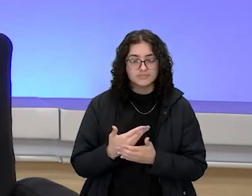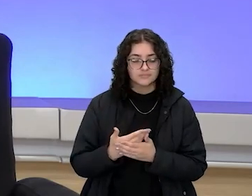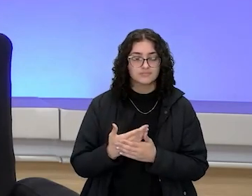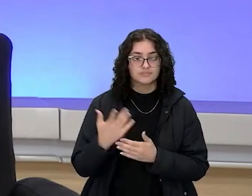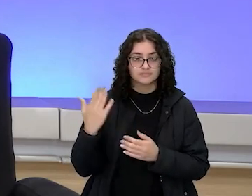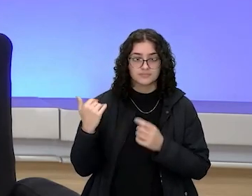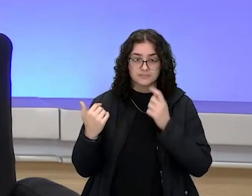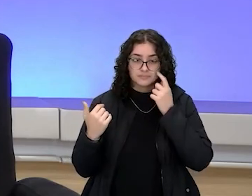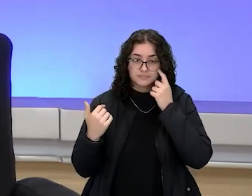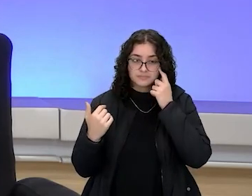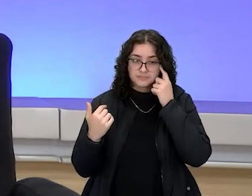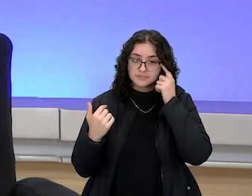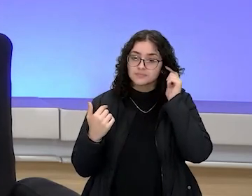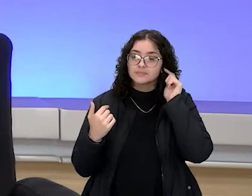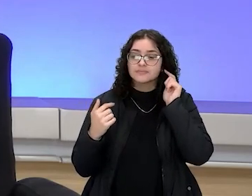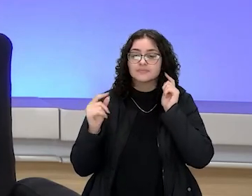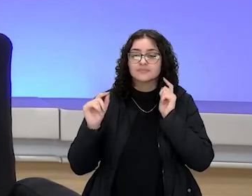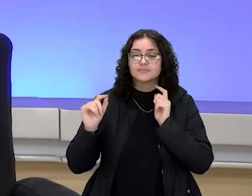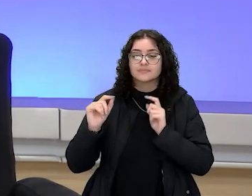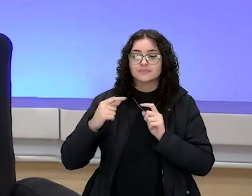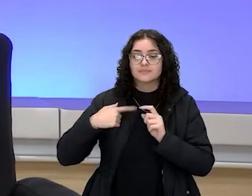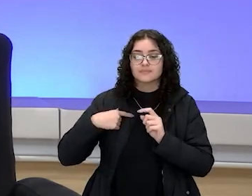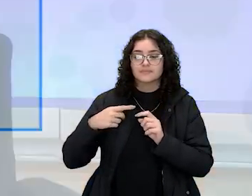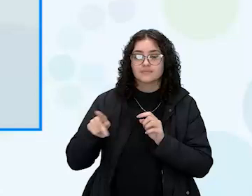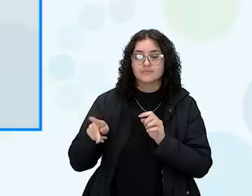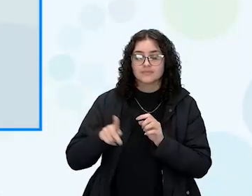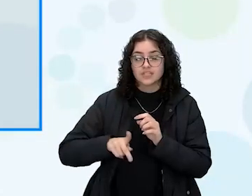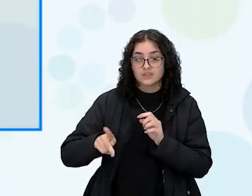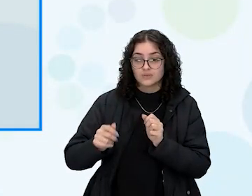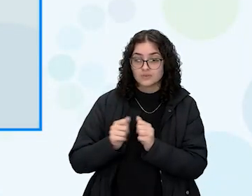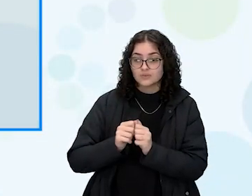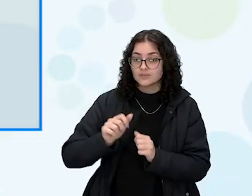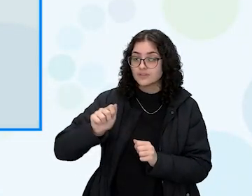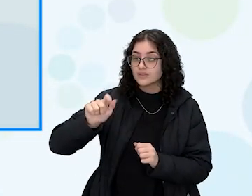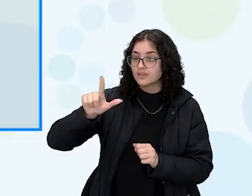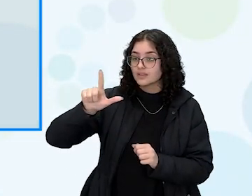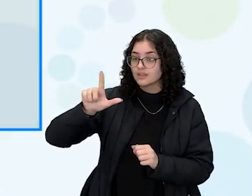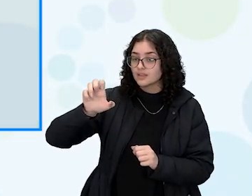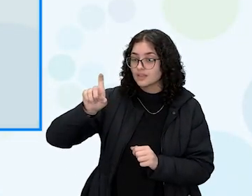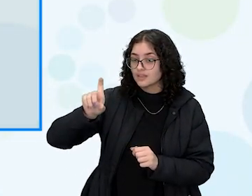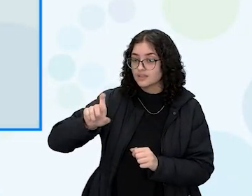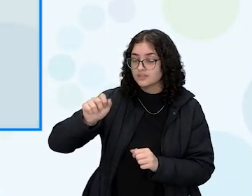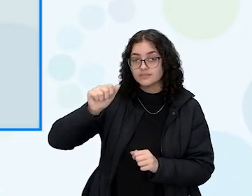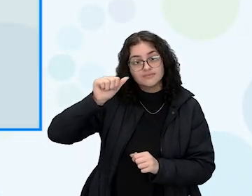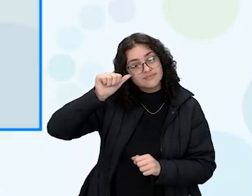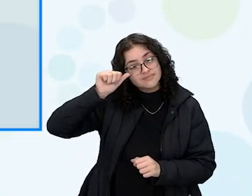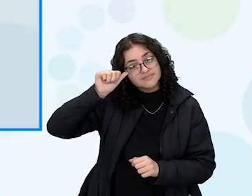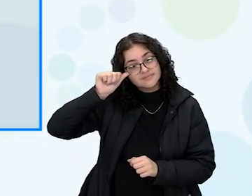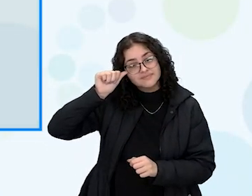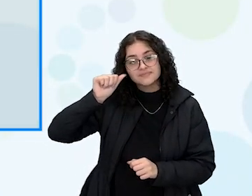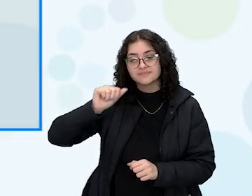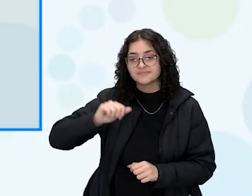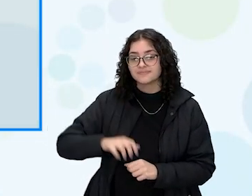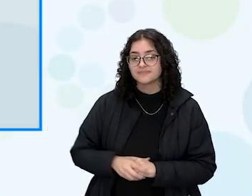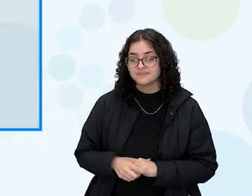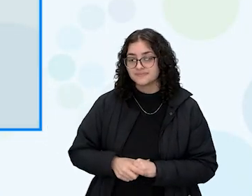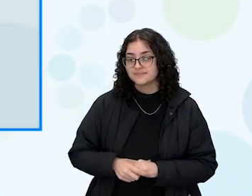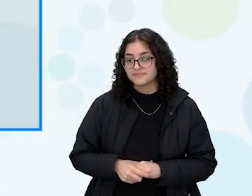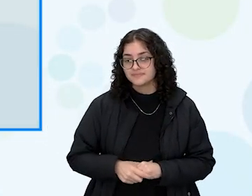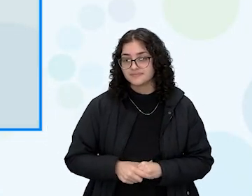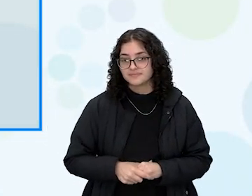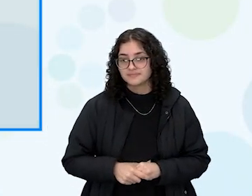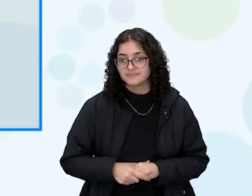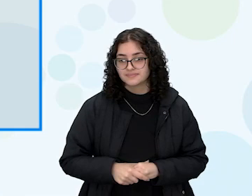aula, que eu passei um vídeo para vocês aí que eu fiz com o professor Alexandre, que é de um outro aprofundamento, professor de matemática aqui do Centro de